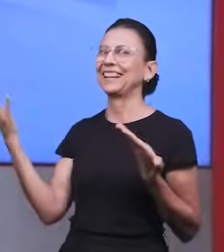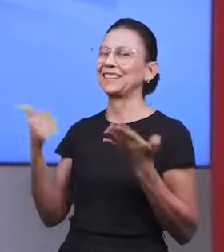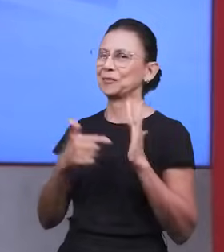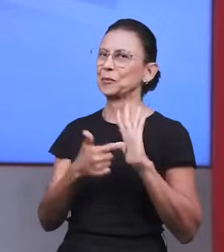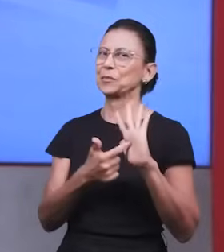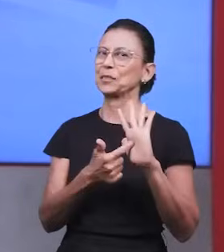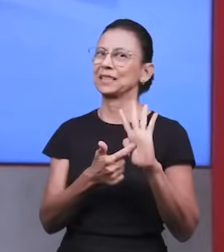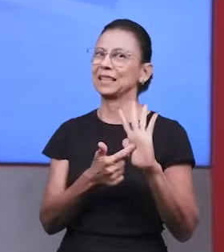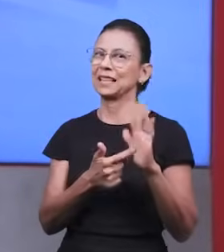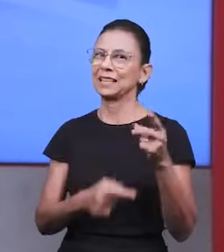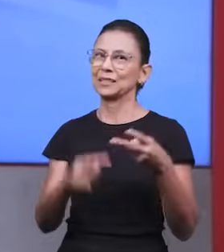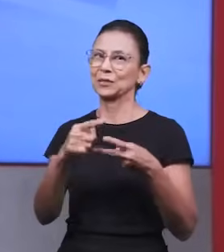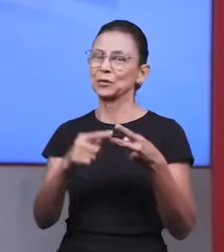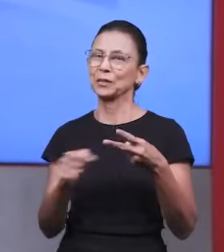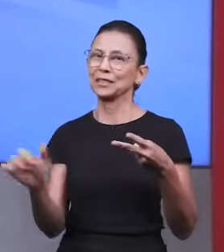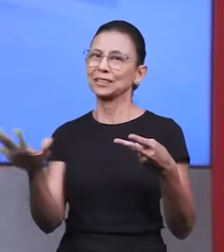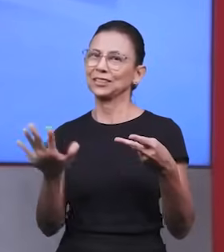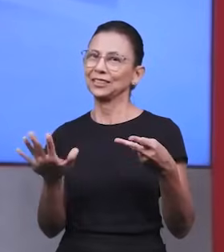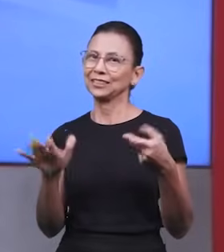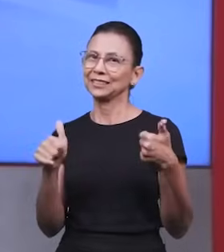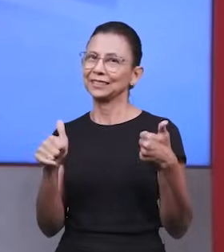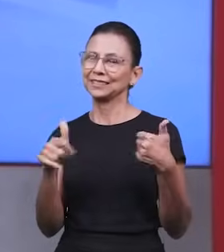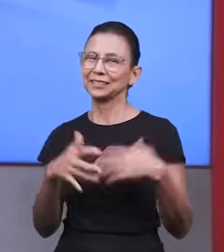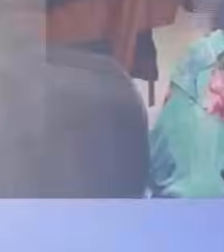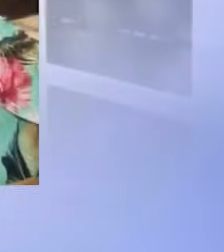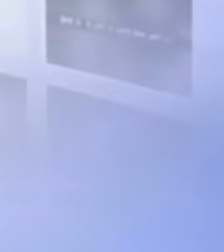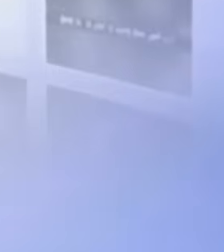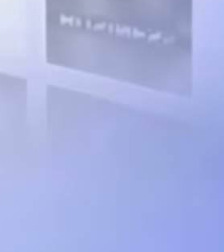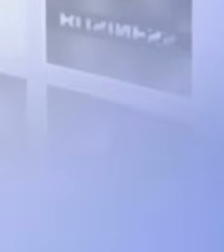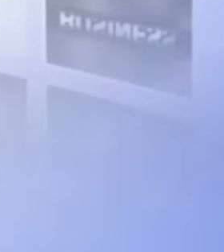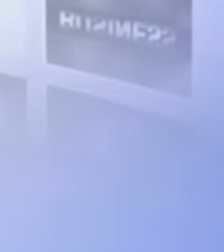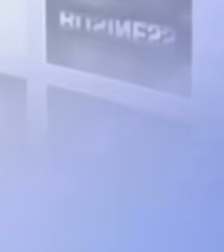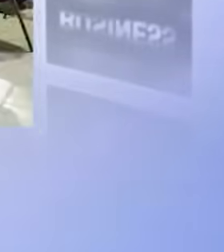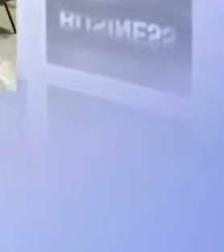quinta-feira, vamos mostrar a região norte e o nordeste.